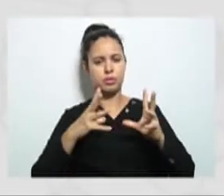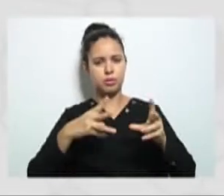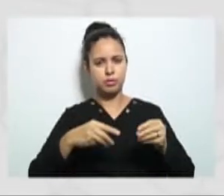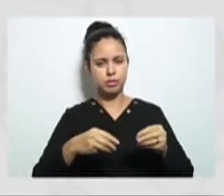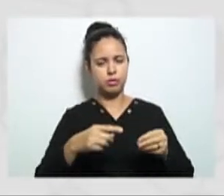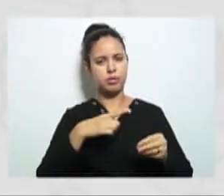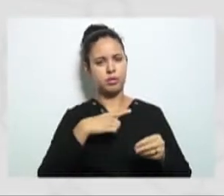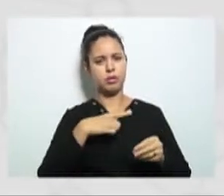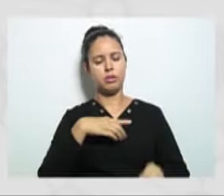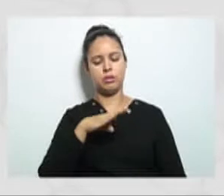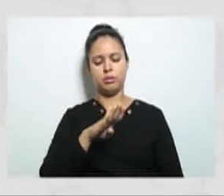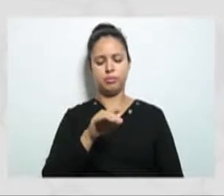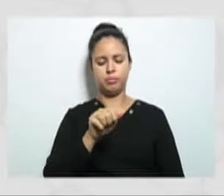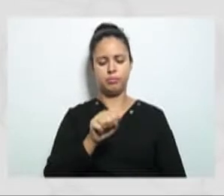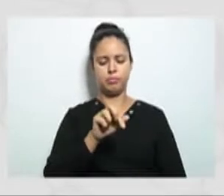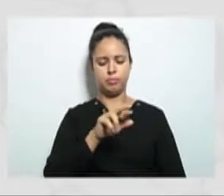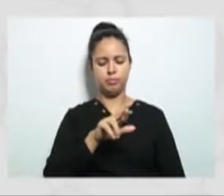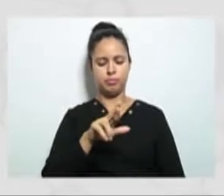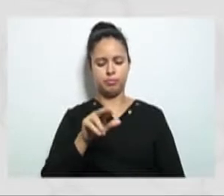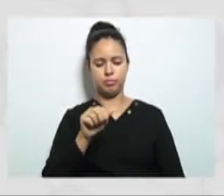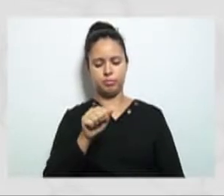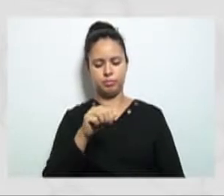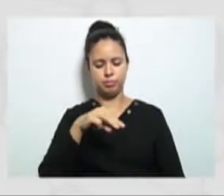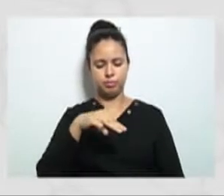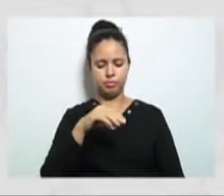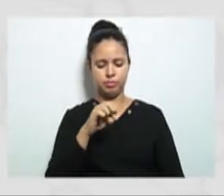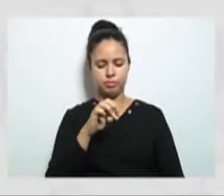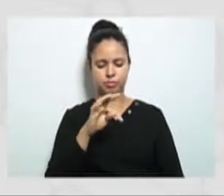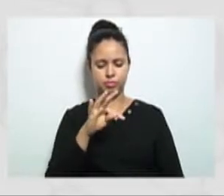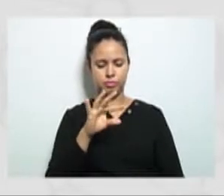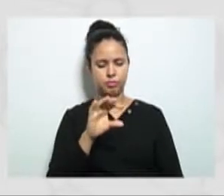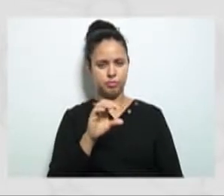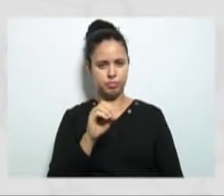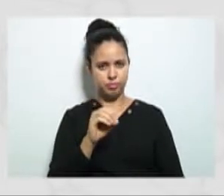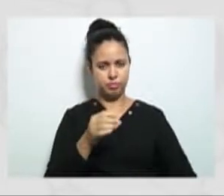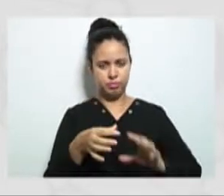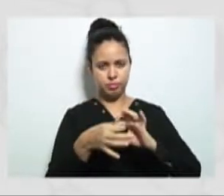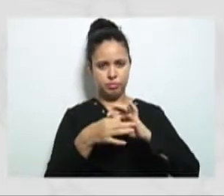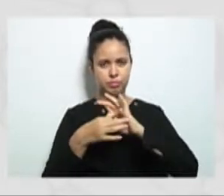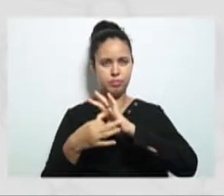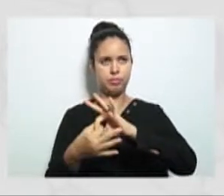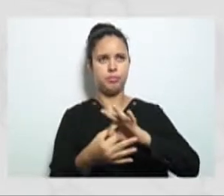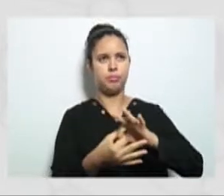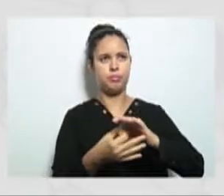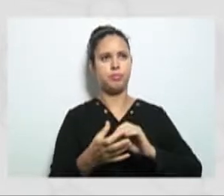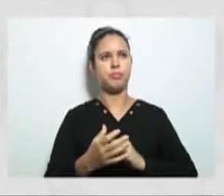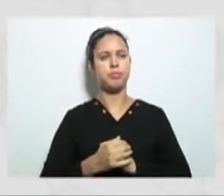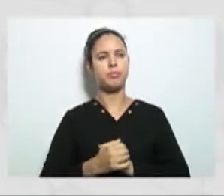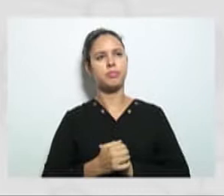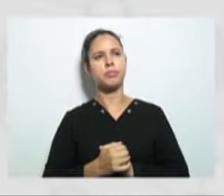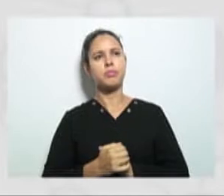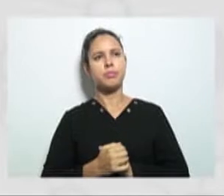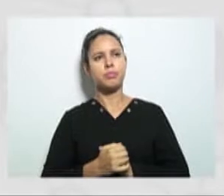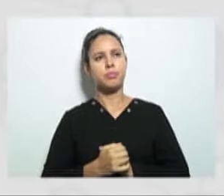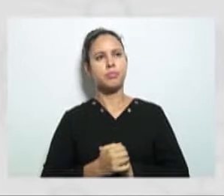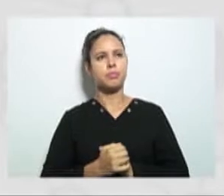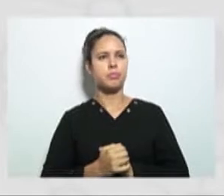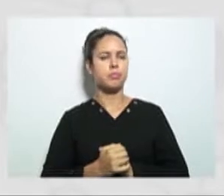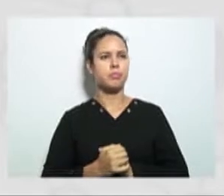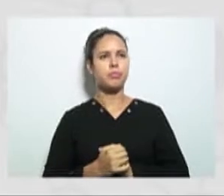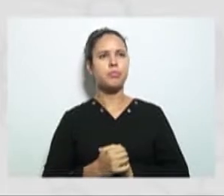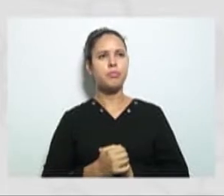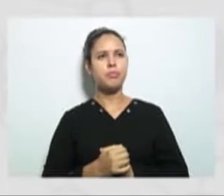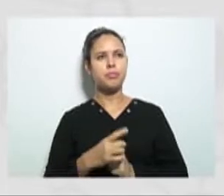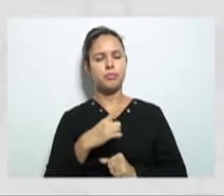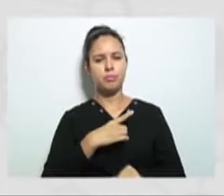barramentos que a gente chama no computador, beleza? Então, gente, ó, outro componente aqui, processador. Aqui dentro do